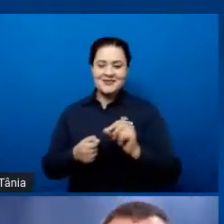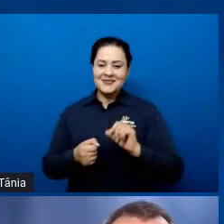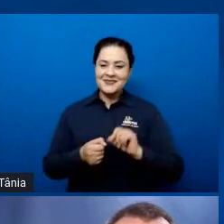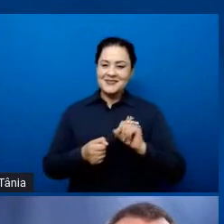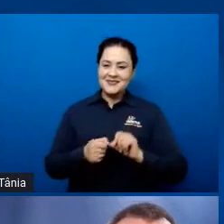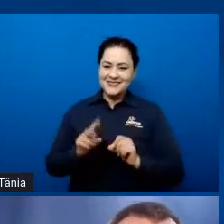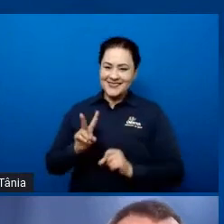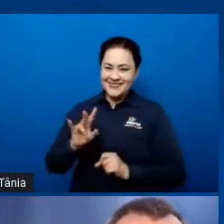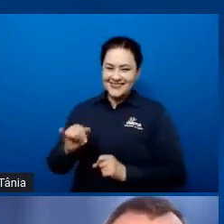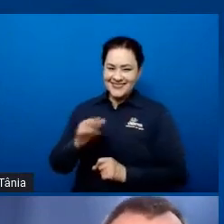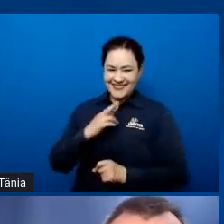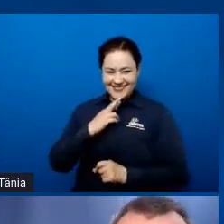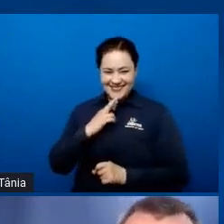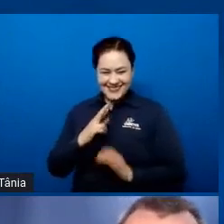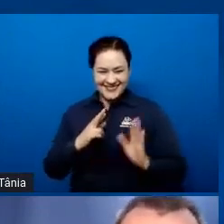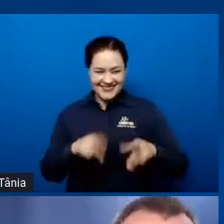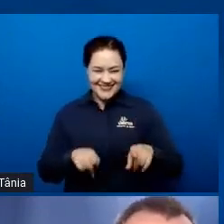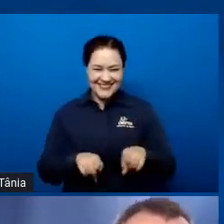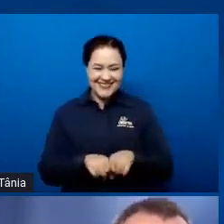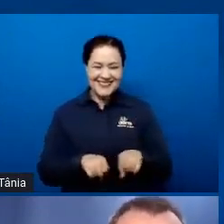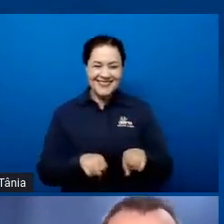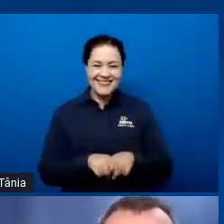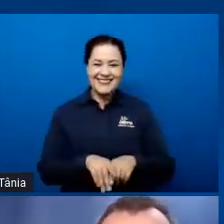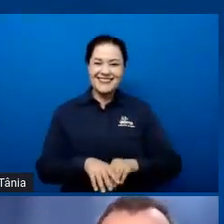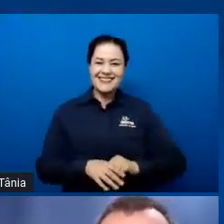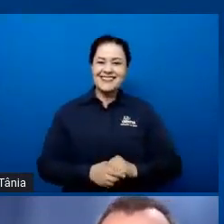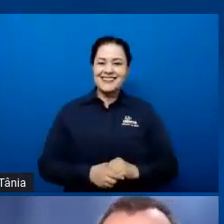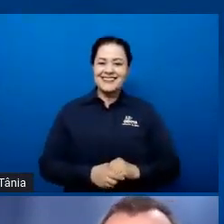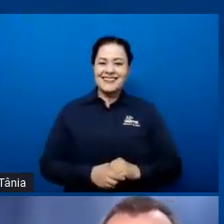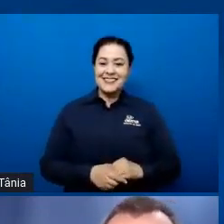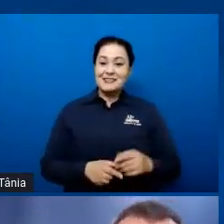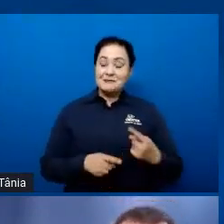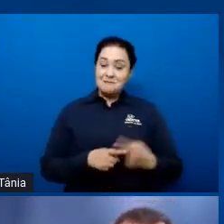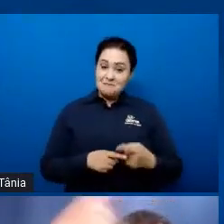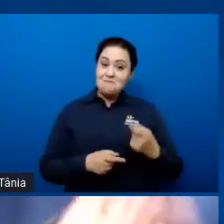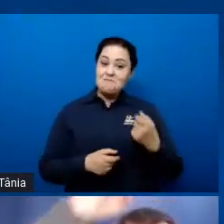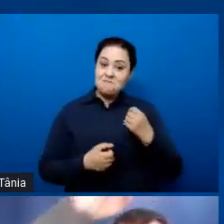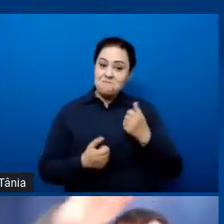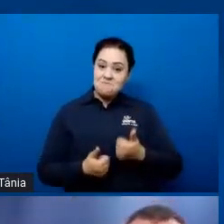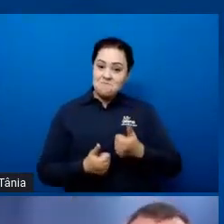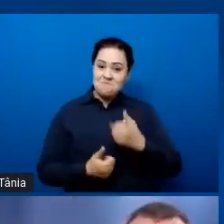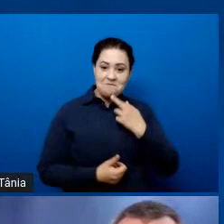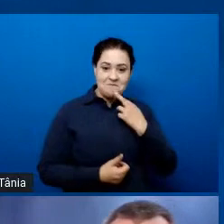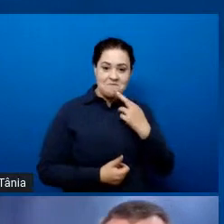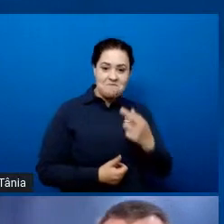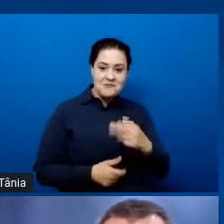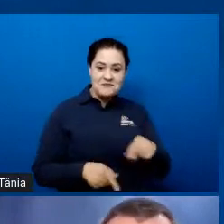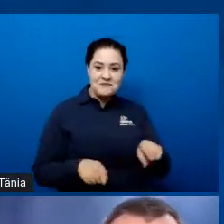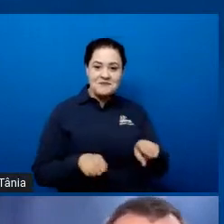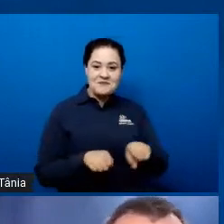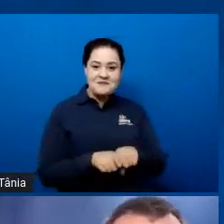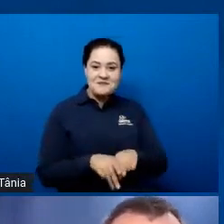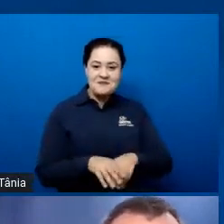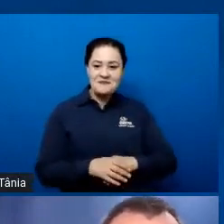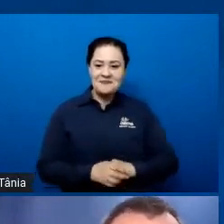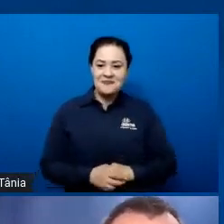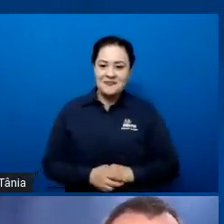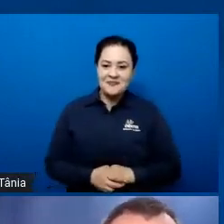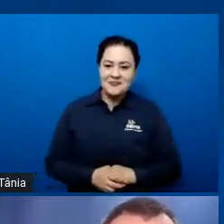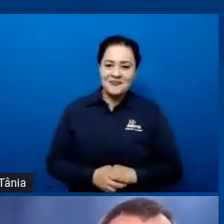ó, respondido aí, ó. Gostei. É, matou a resposta assim, ó. Pau, isso aí, ó. Né?